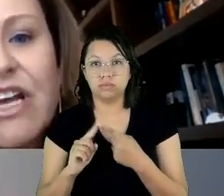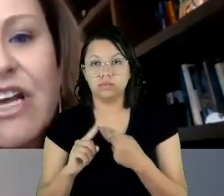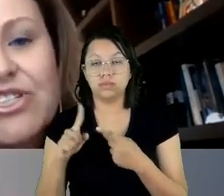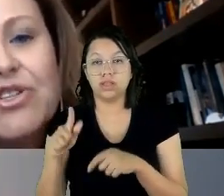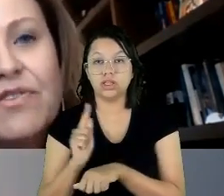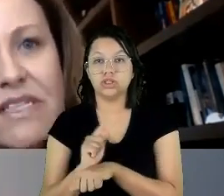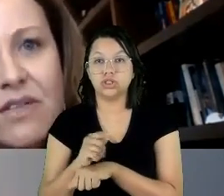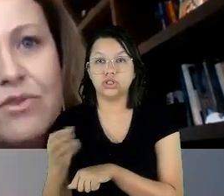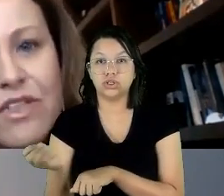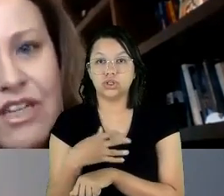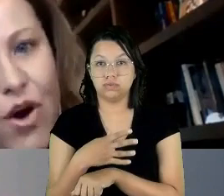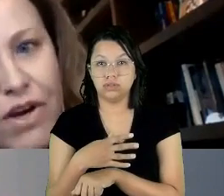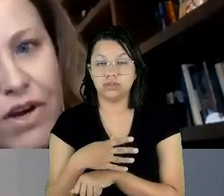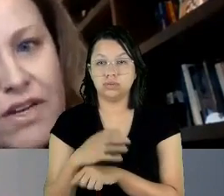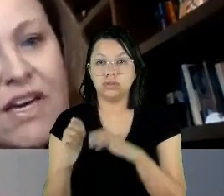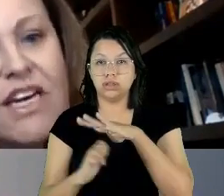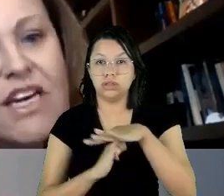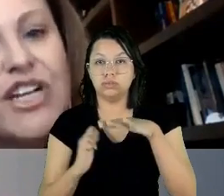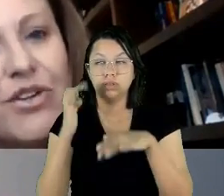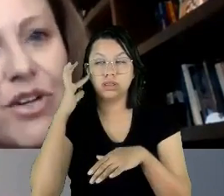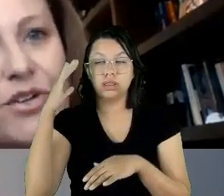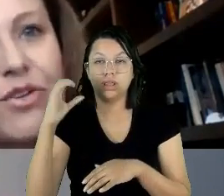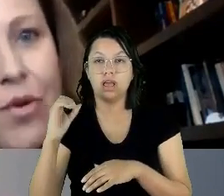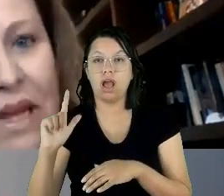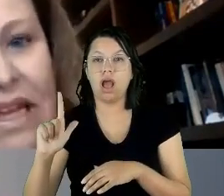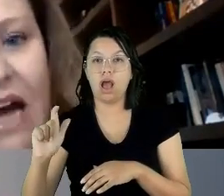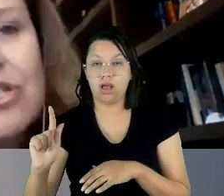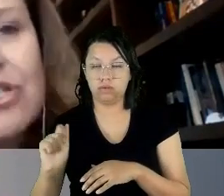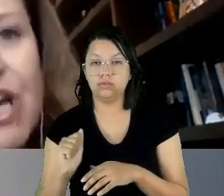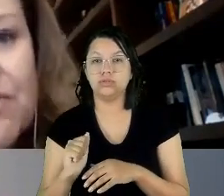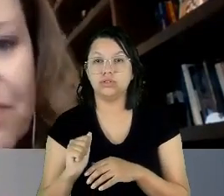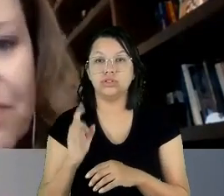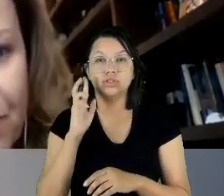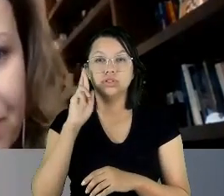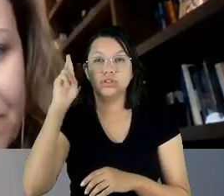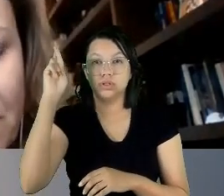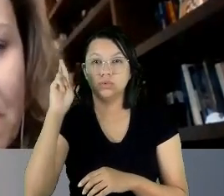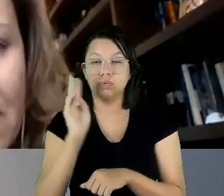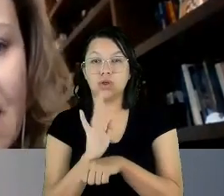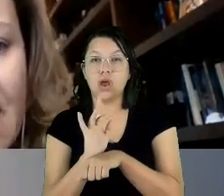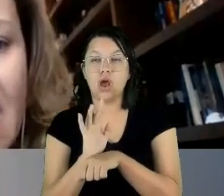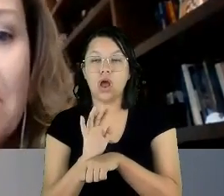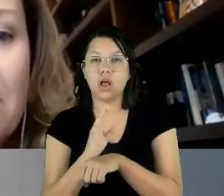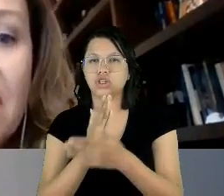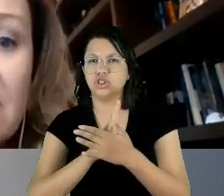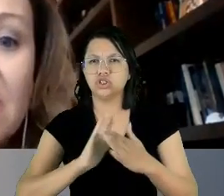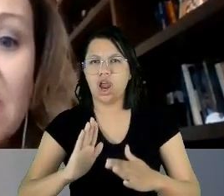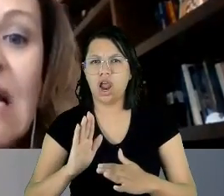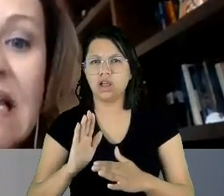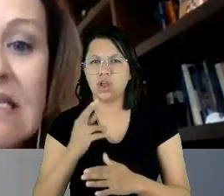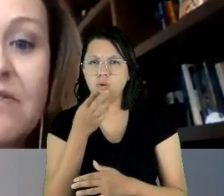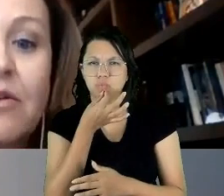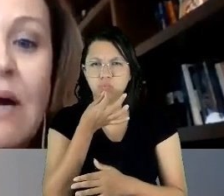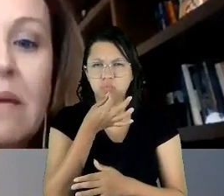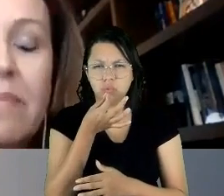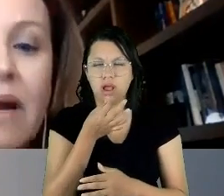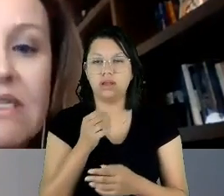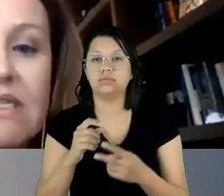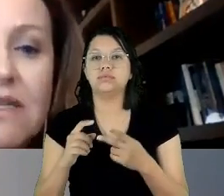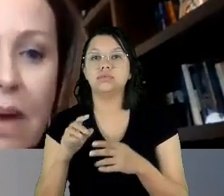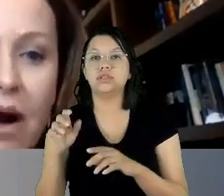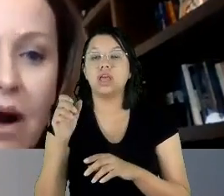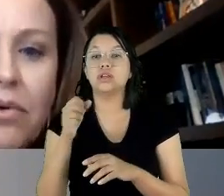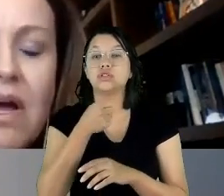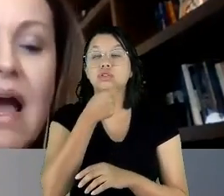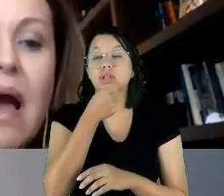é gerente de inovação do Think Olga e diretora do documentário Chega de Fio-Fio. Amanda é jornalista formada pela PUC de